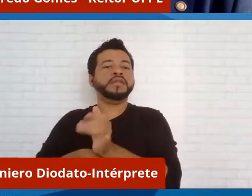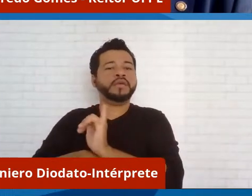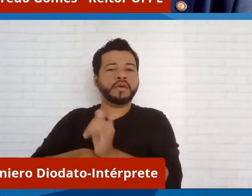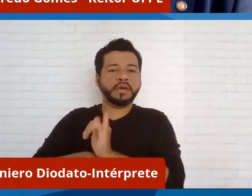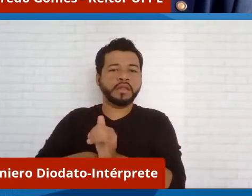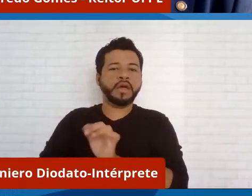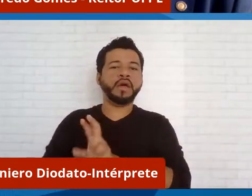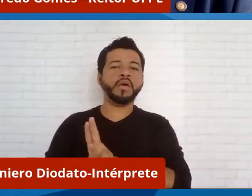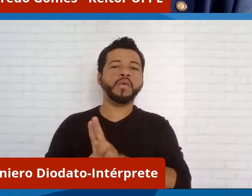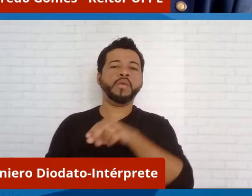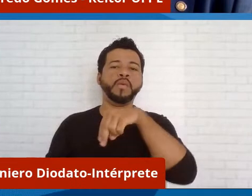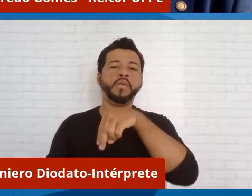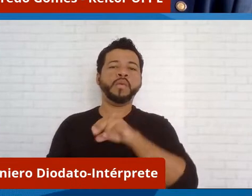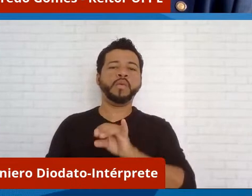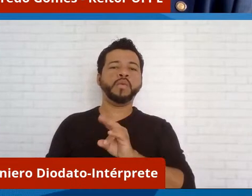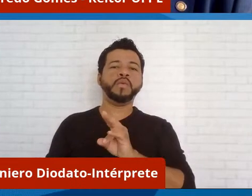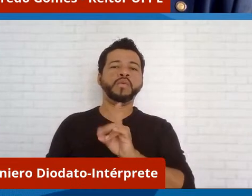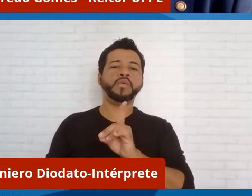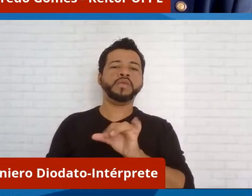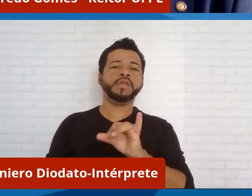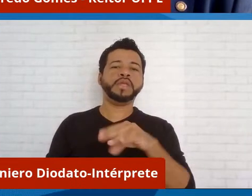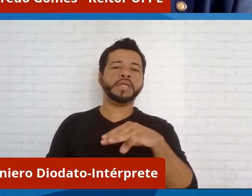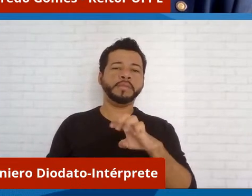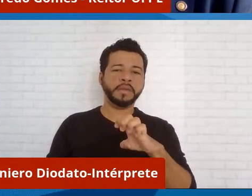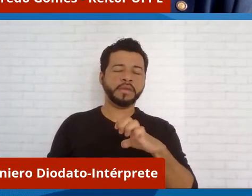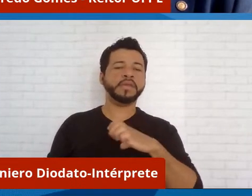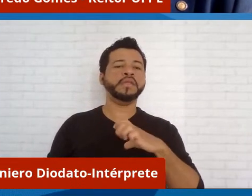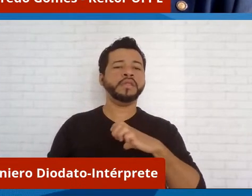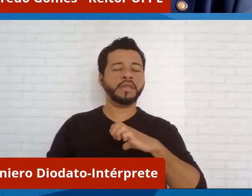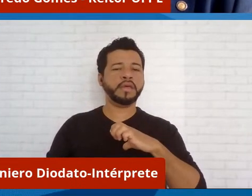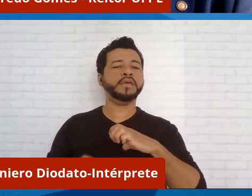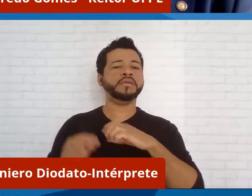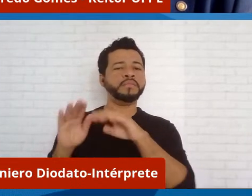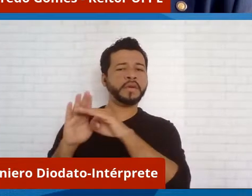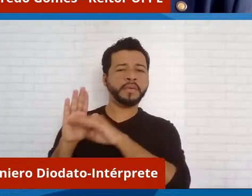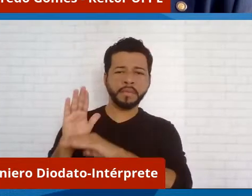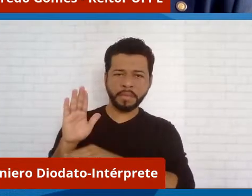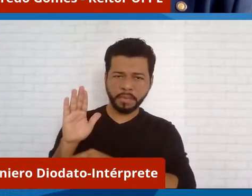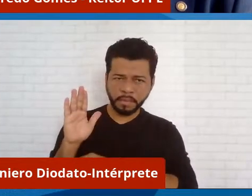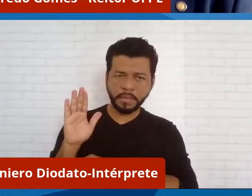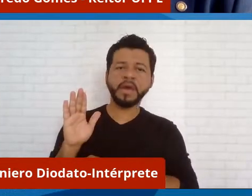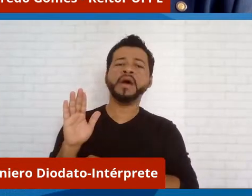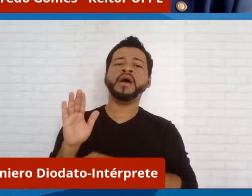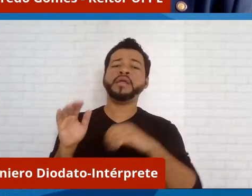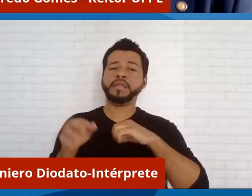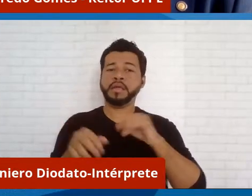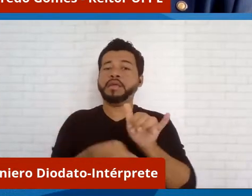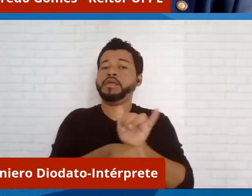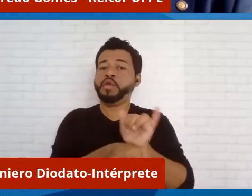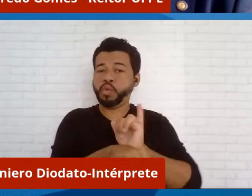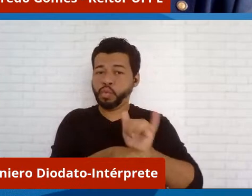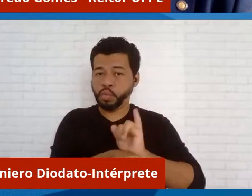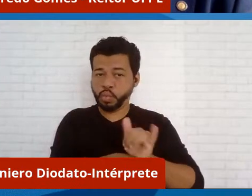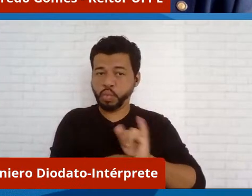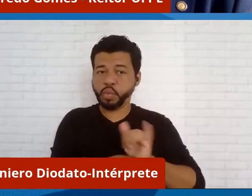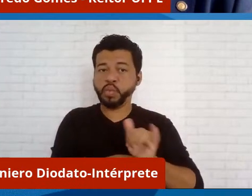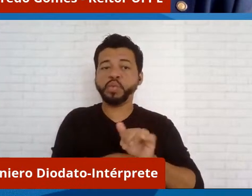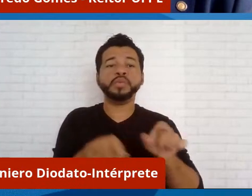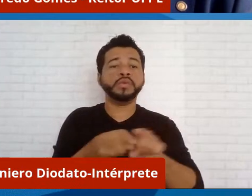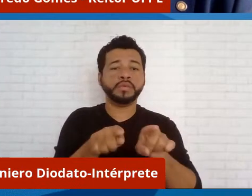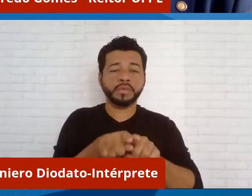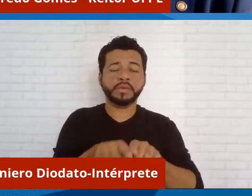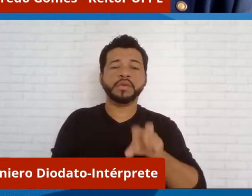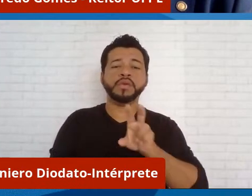No material de divulgação tem um endereço, mas acessando o YouTube, procurando Undime Pernambuco,